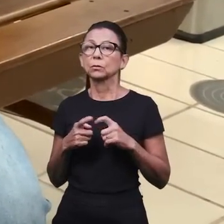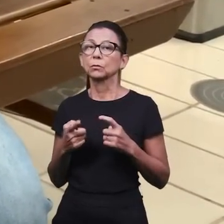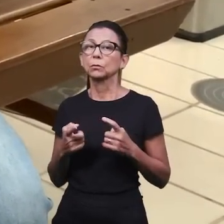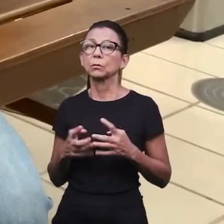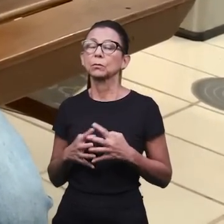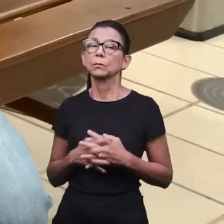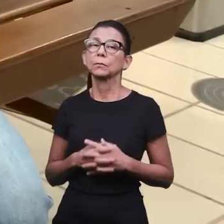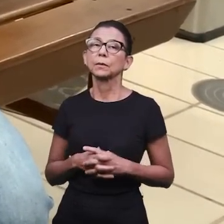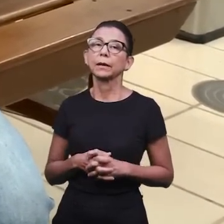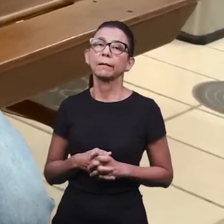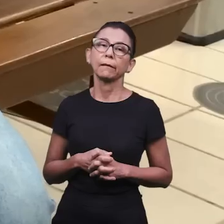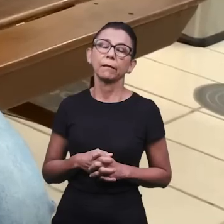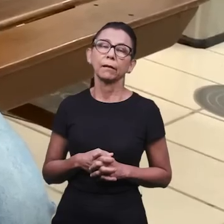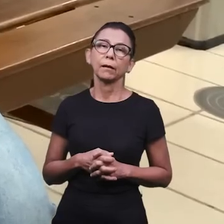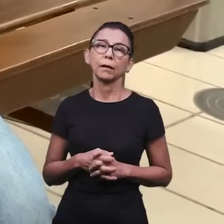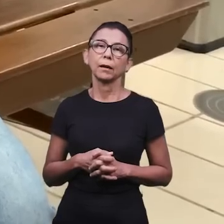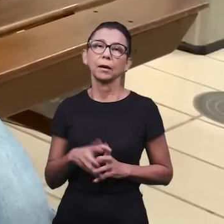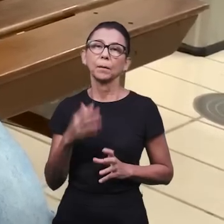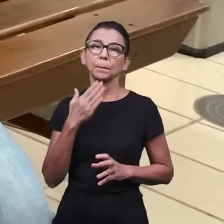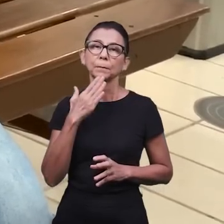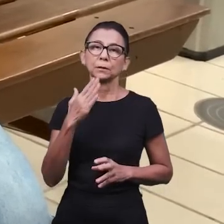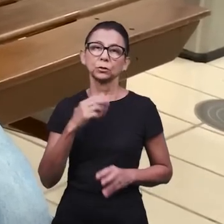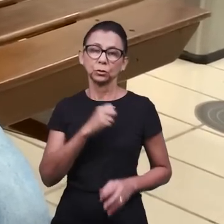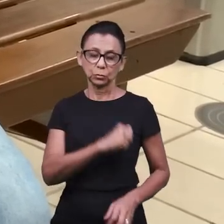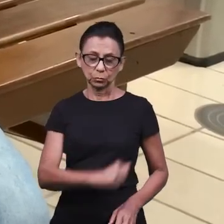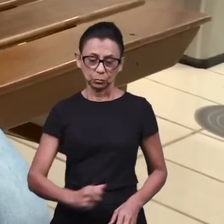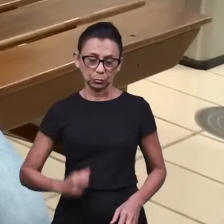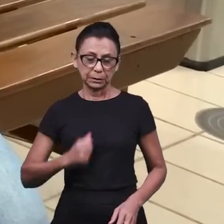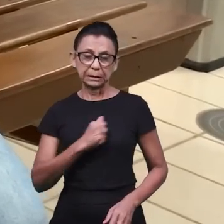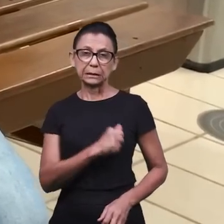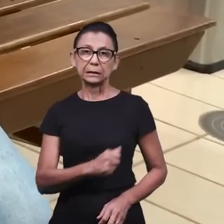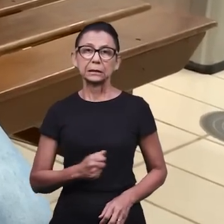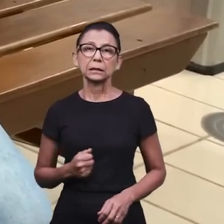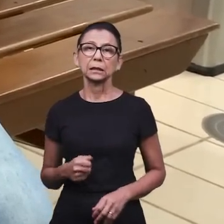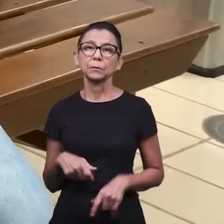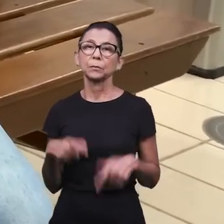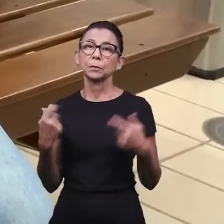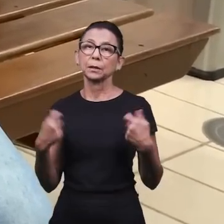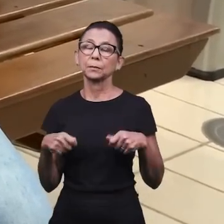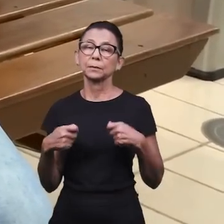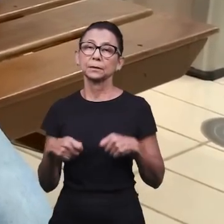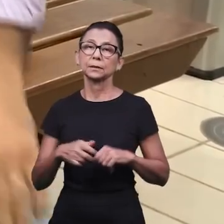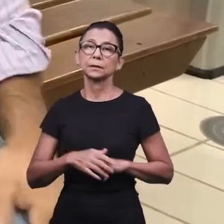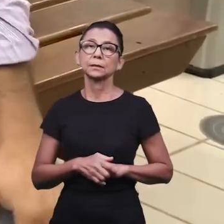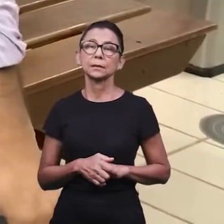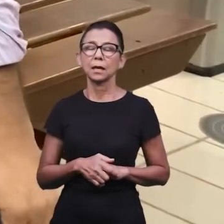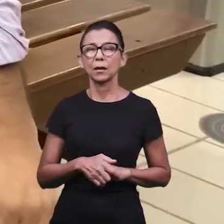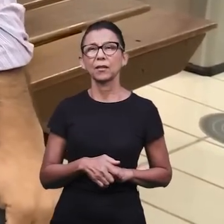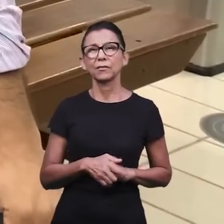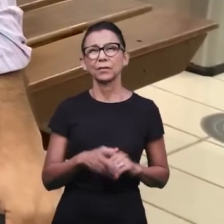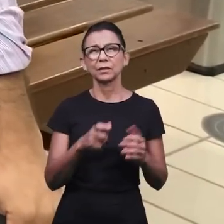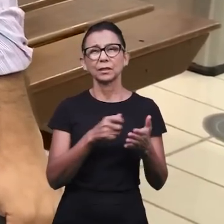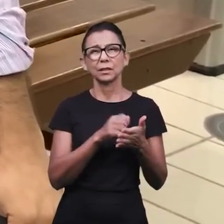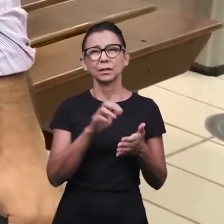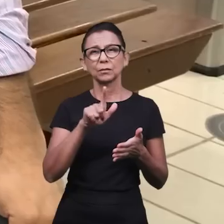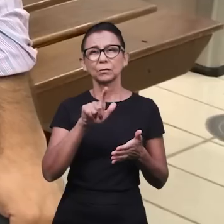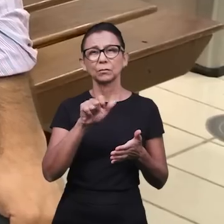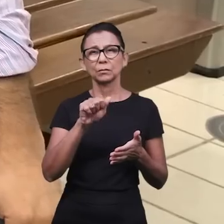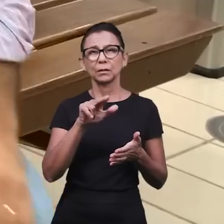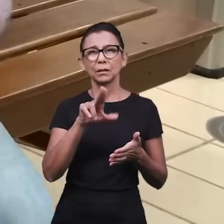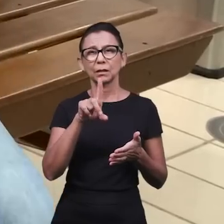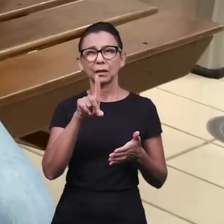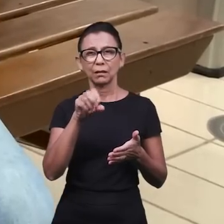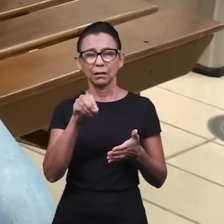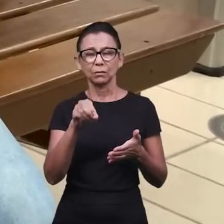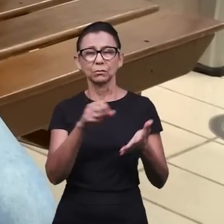no laudo, porque eles tinham dado como o Miguel como morto, na realidade, né? Então,